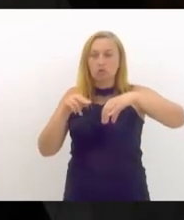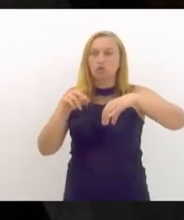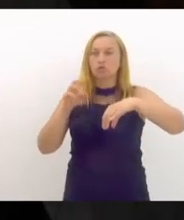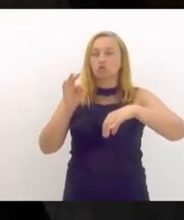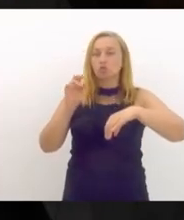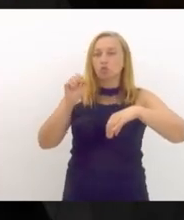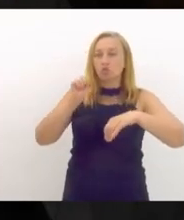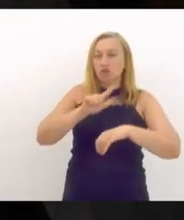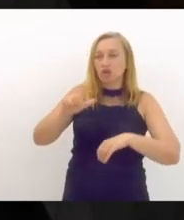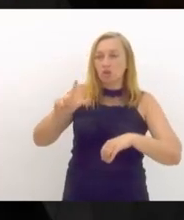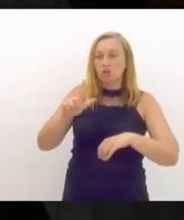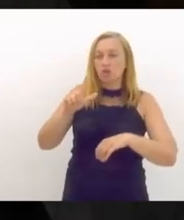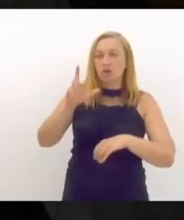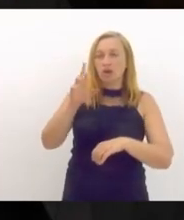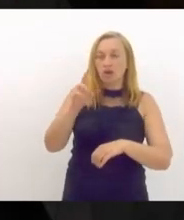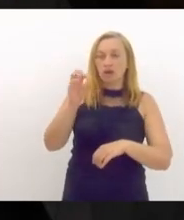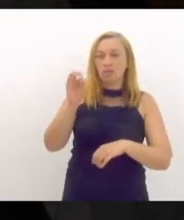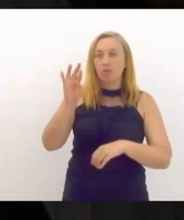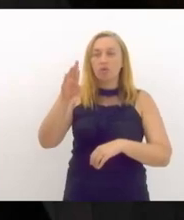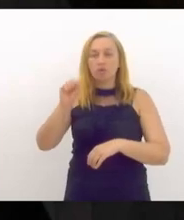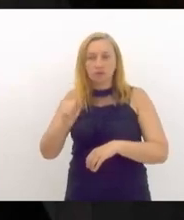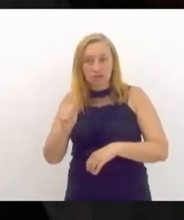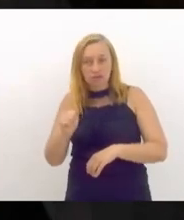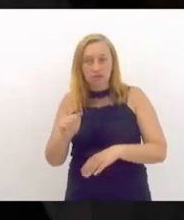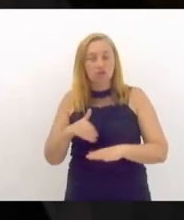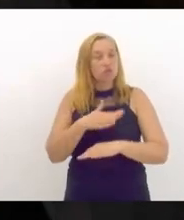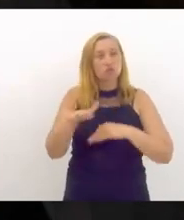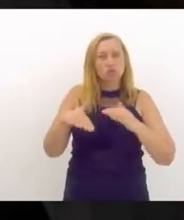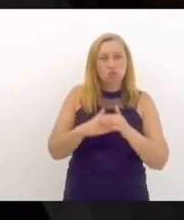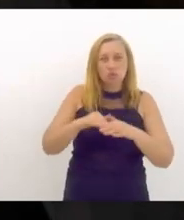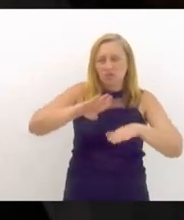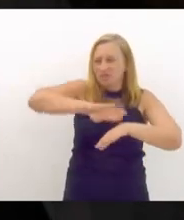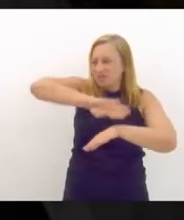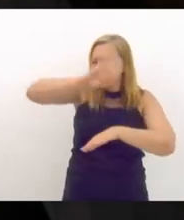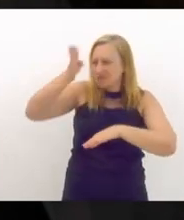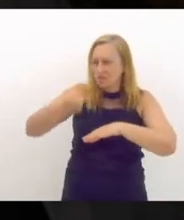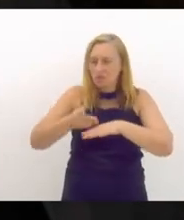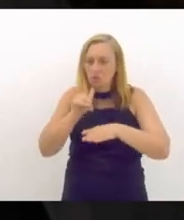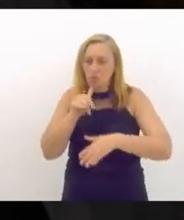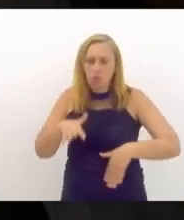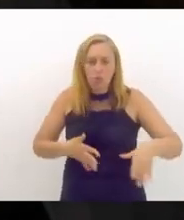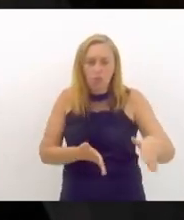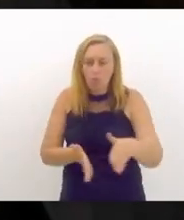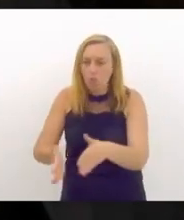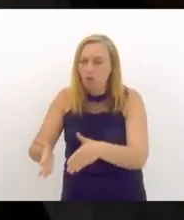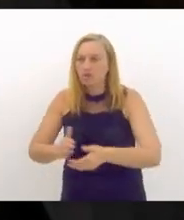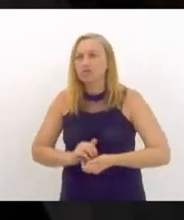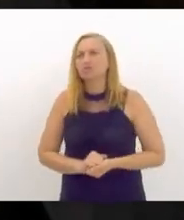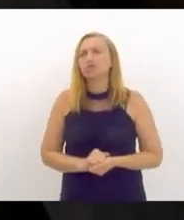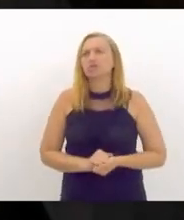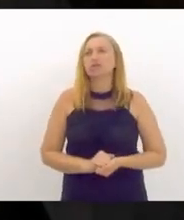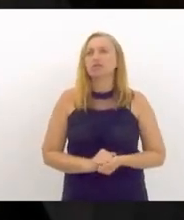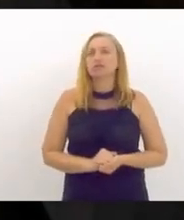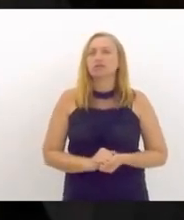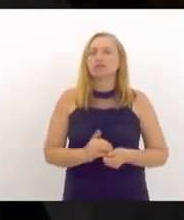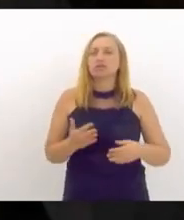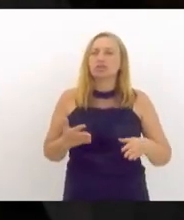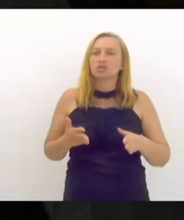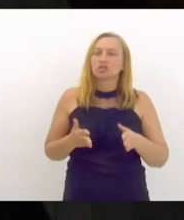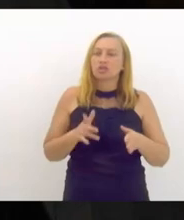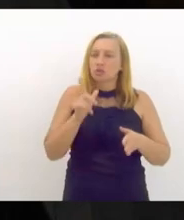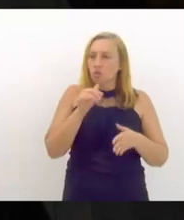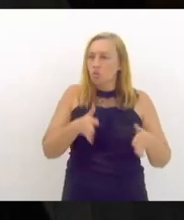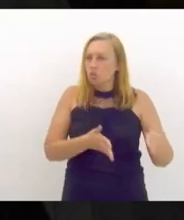Santa Bárbara. Né? Então, todas essas encostas aqui, todos os rios, deságuam na Baía de